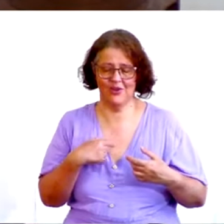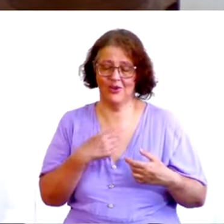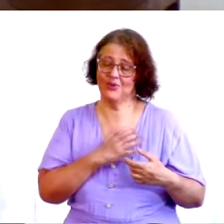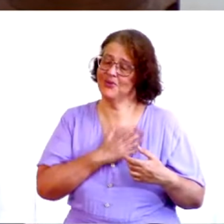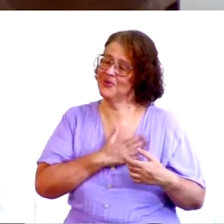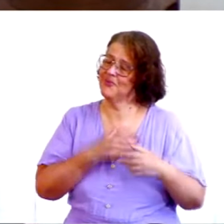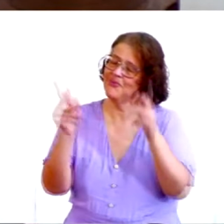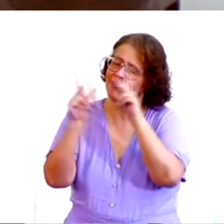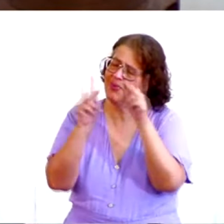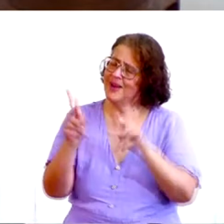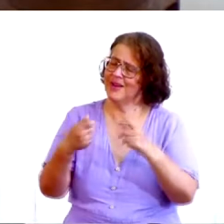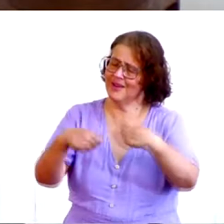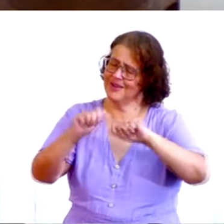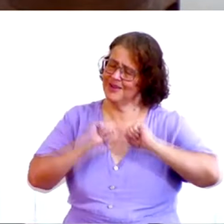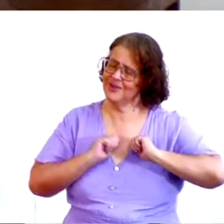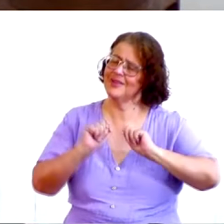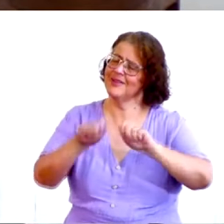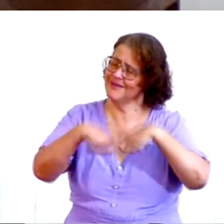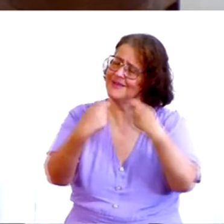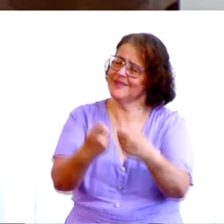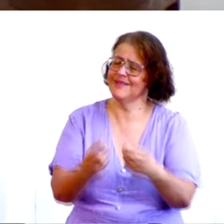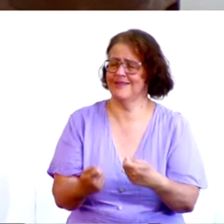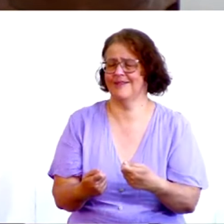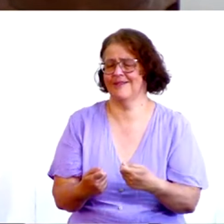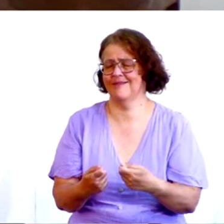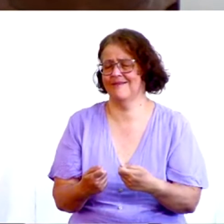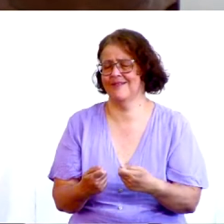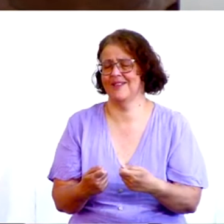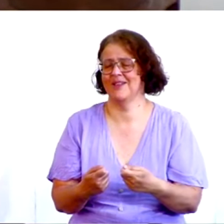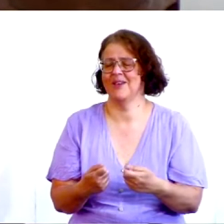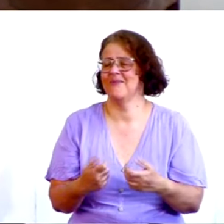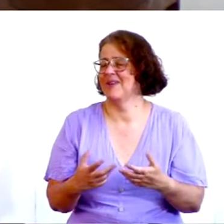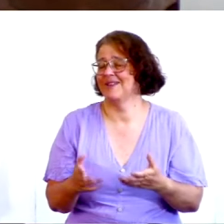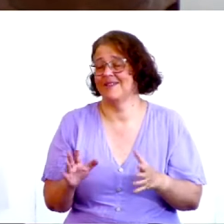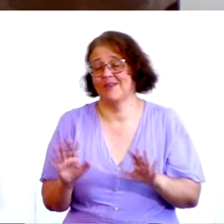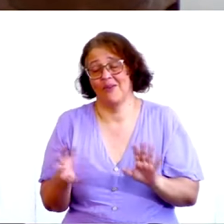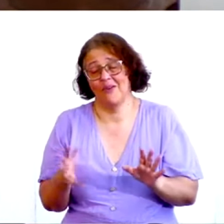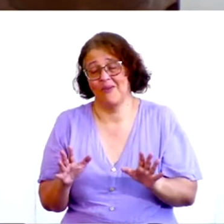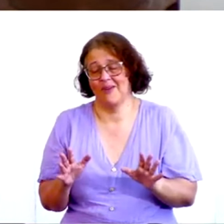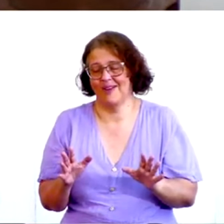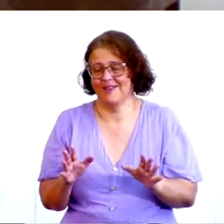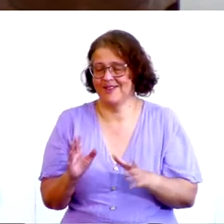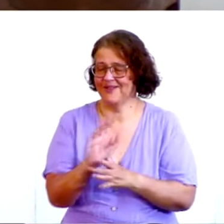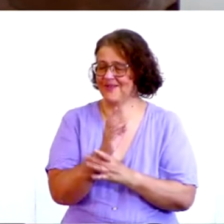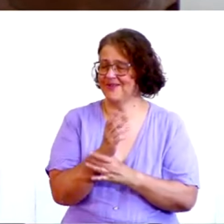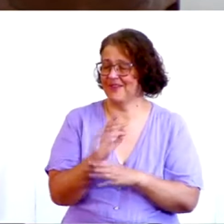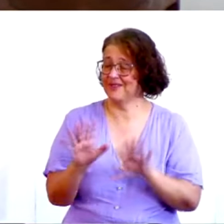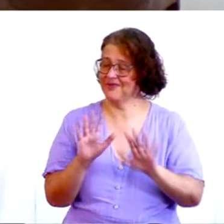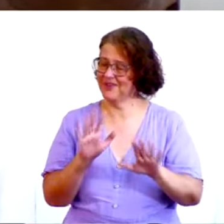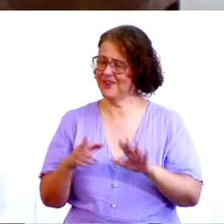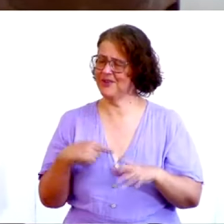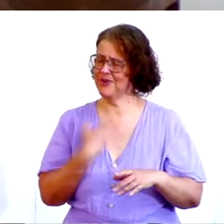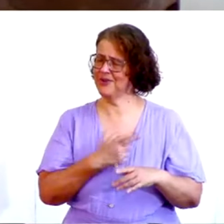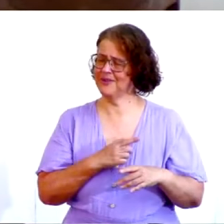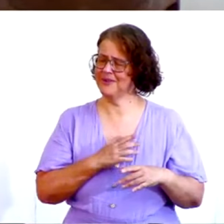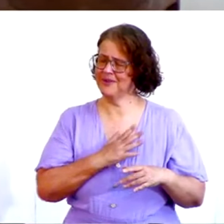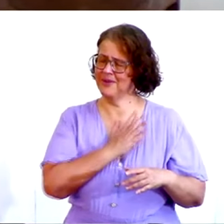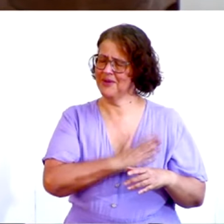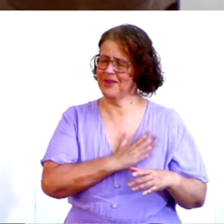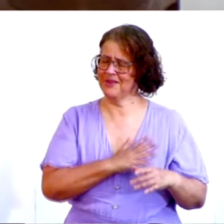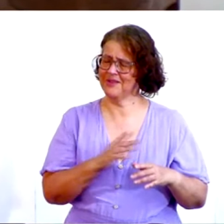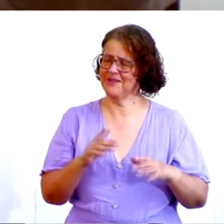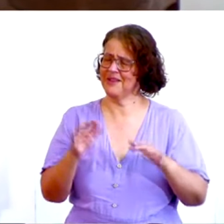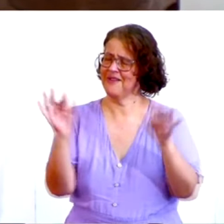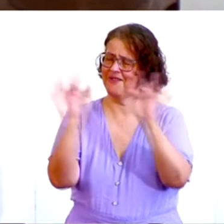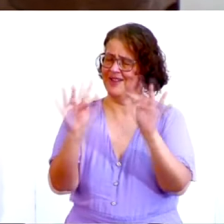talvez Senhor tenha encontrado os nossos corações felizes Seguros animados esperançosos e louvado seja